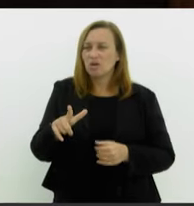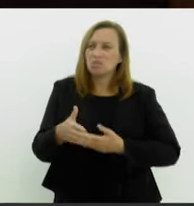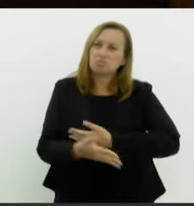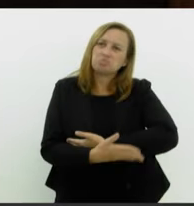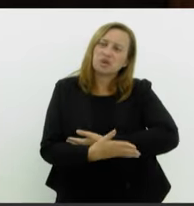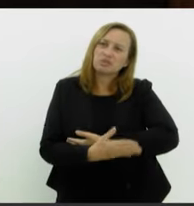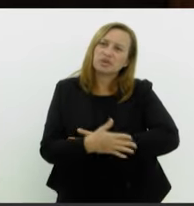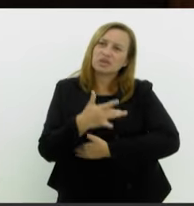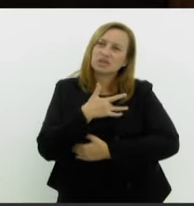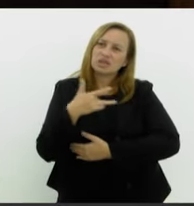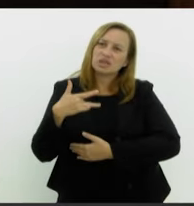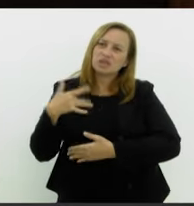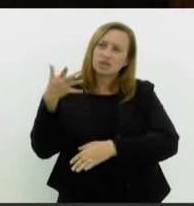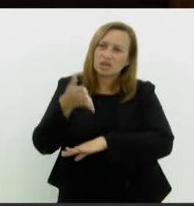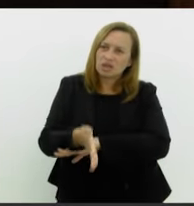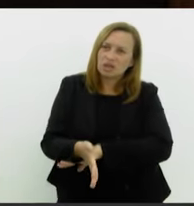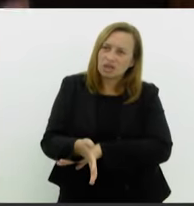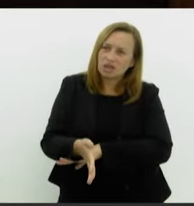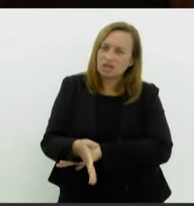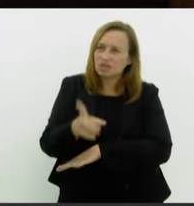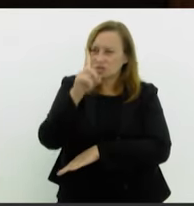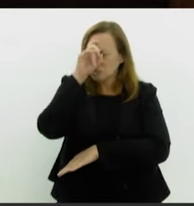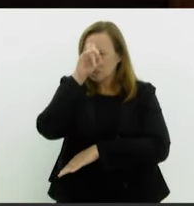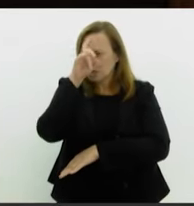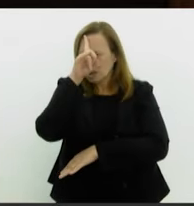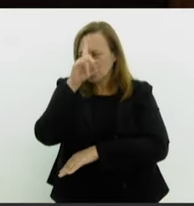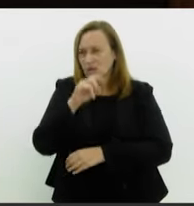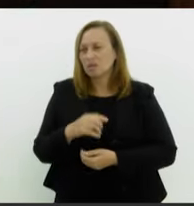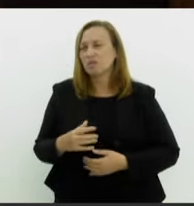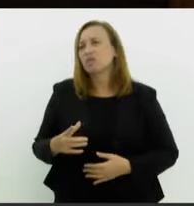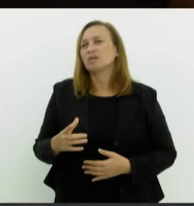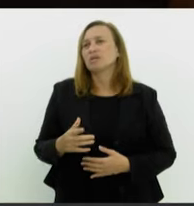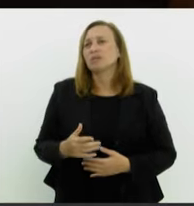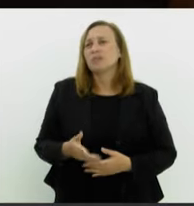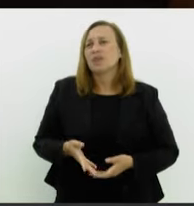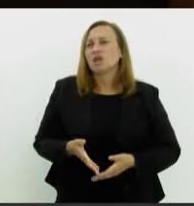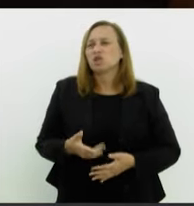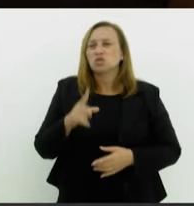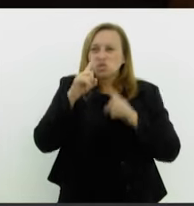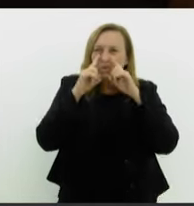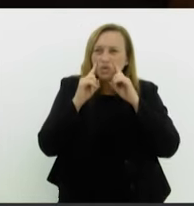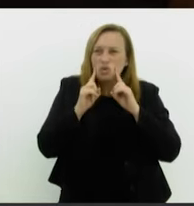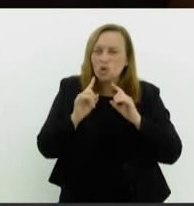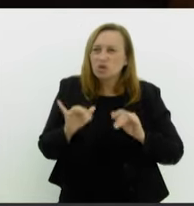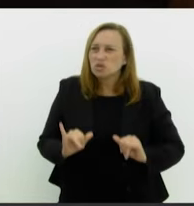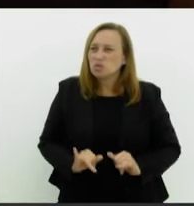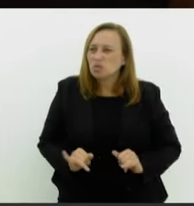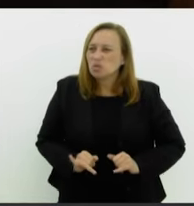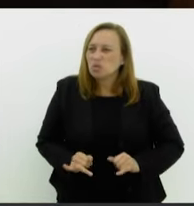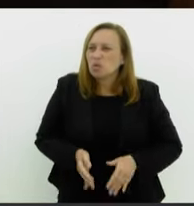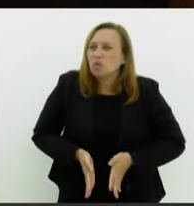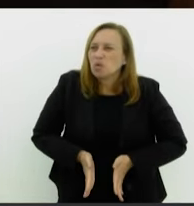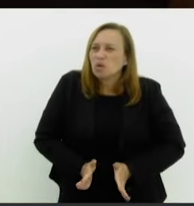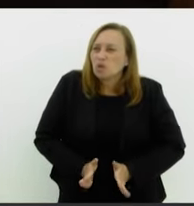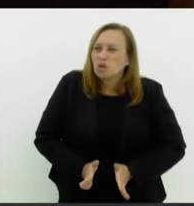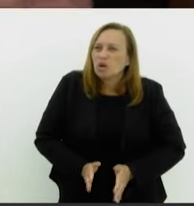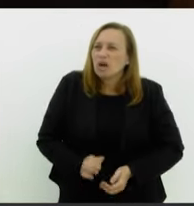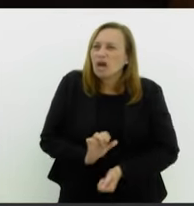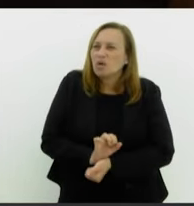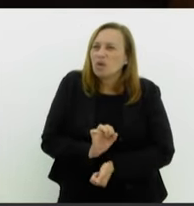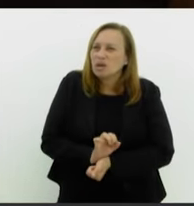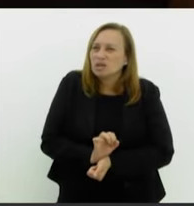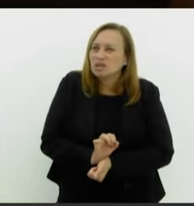entra numa maternidade para ter o seu bebê chora de dor deixa uma moça esperando ela